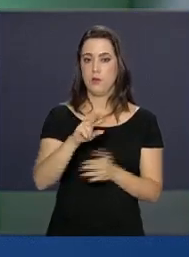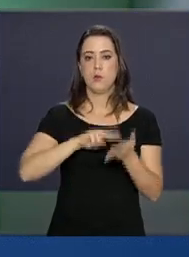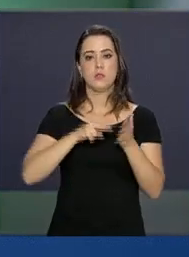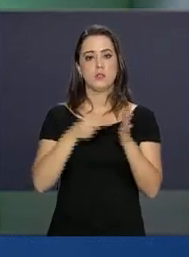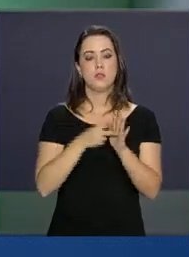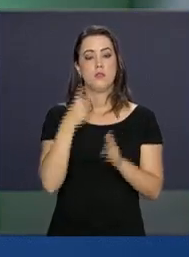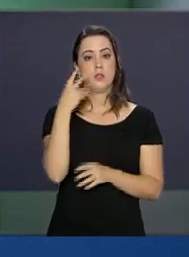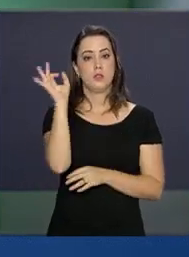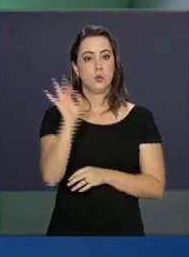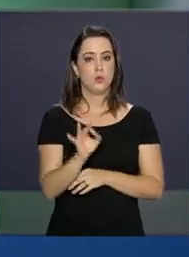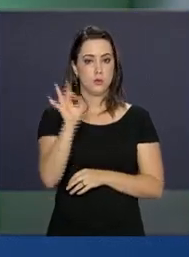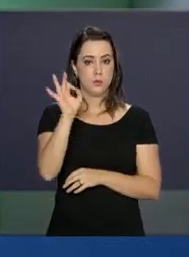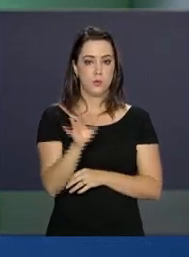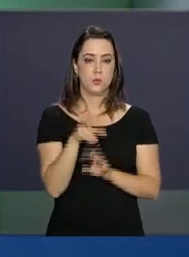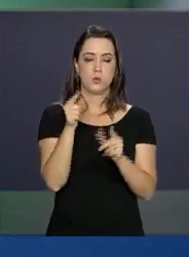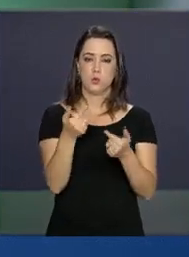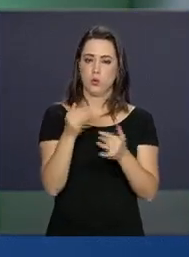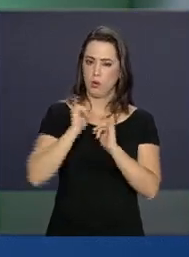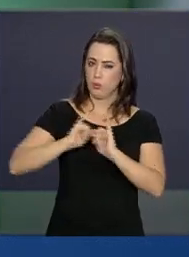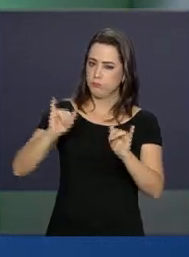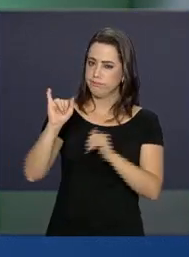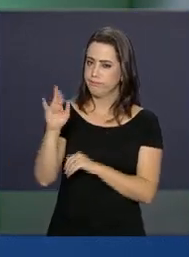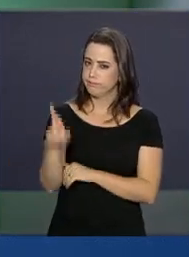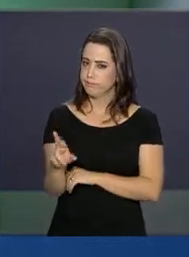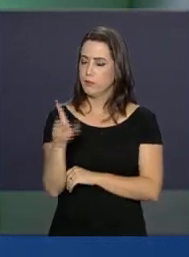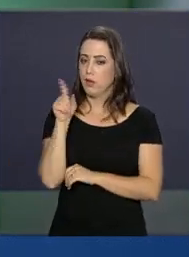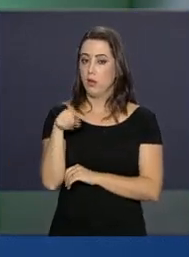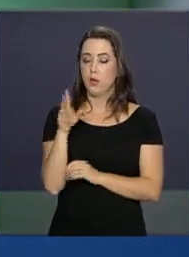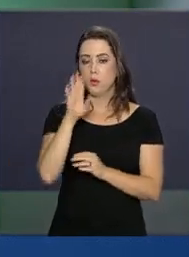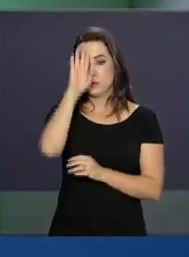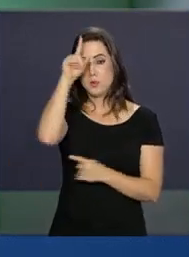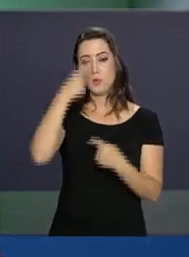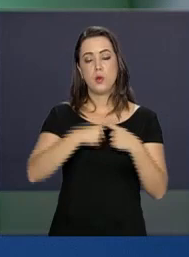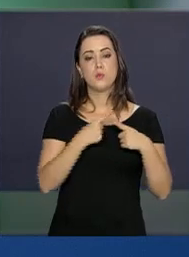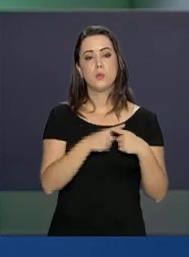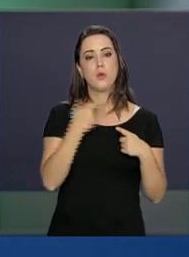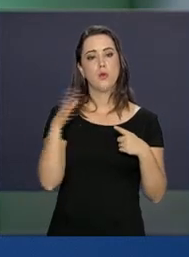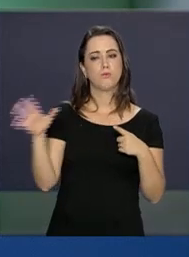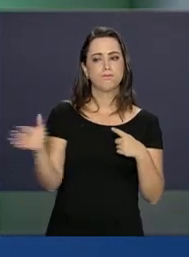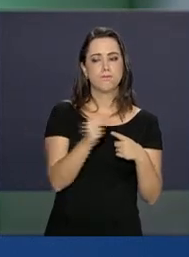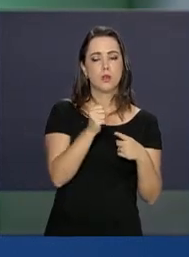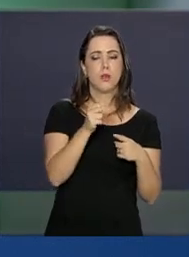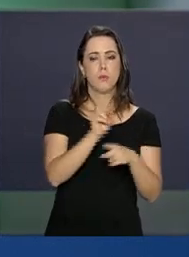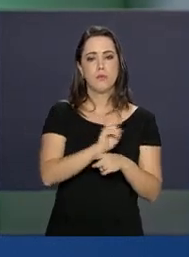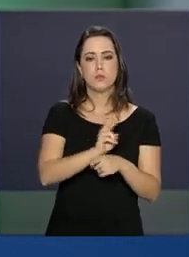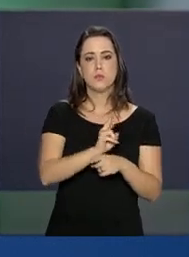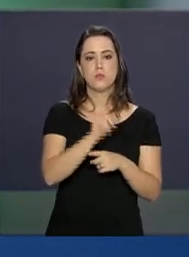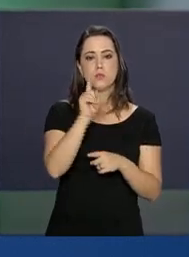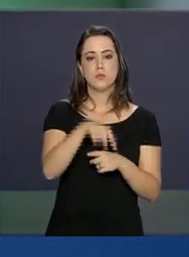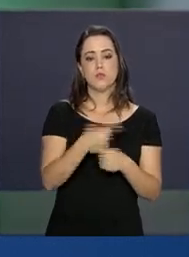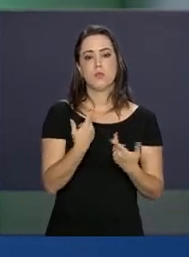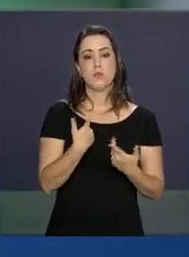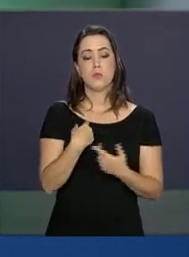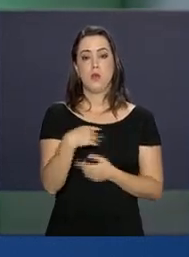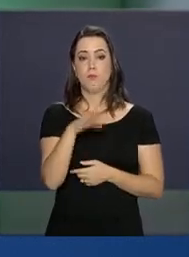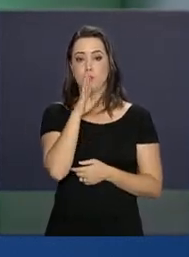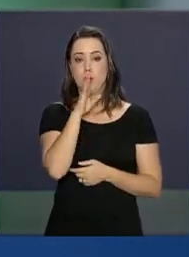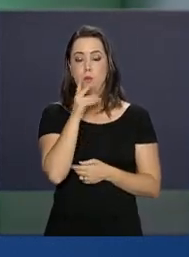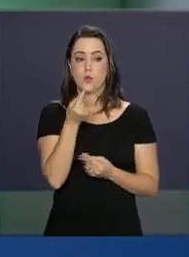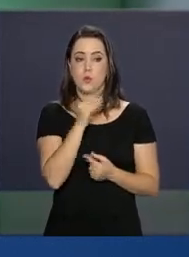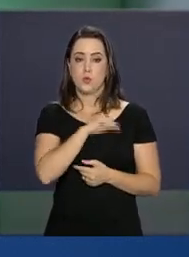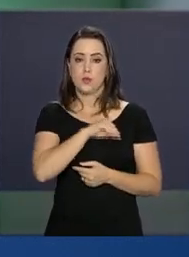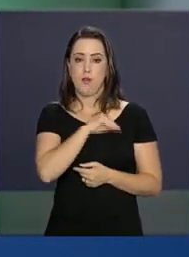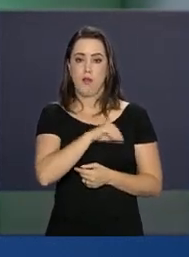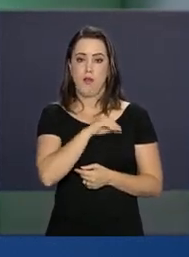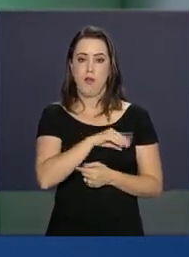de declarações de acordo com a receita as principais razões que levaram a retenção das declarações são a omissão de rendimentos